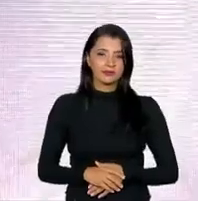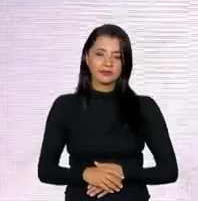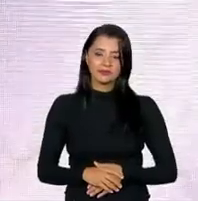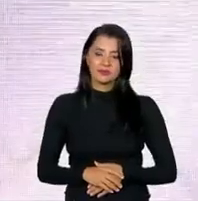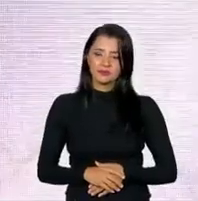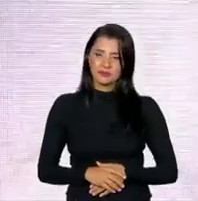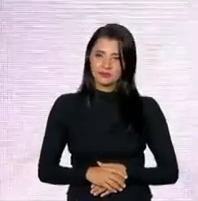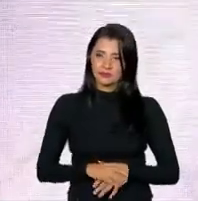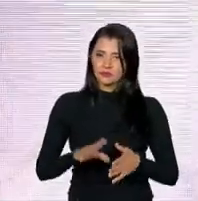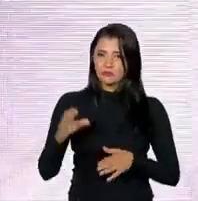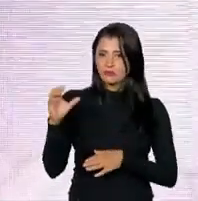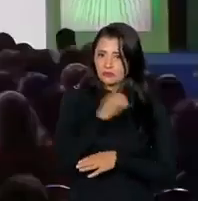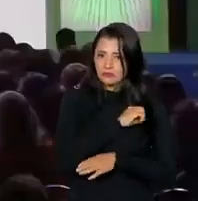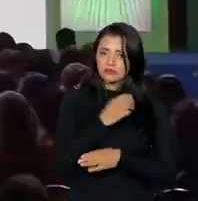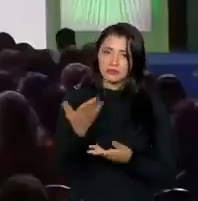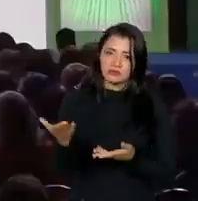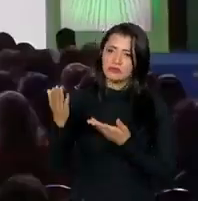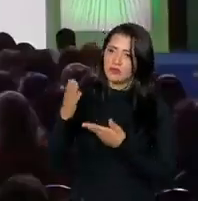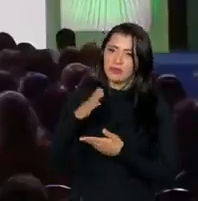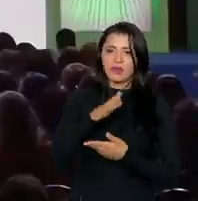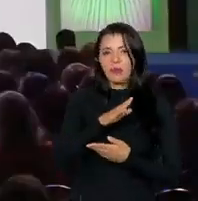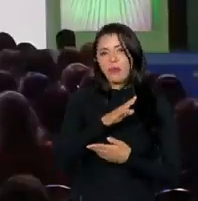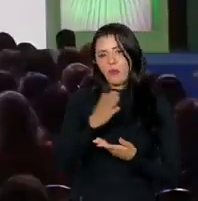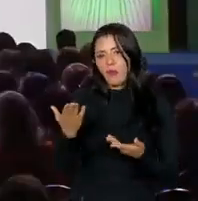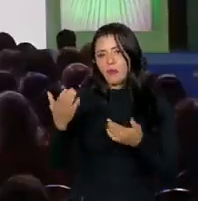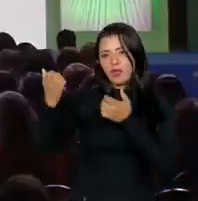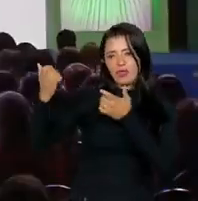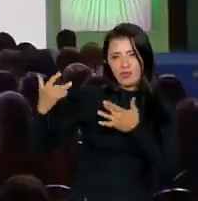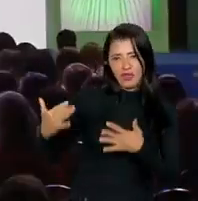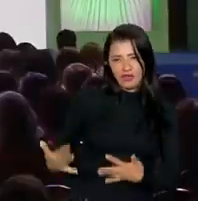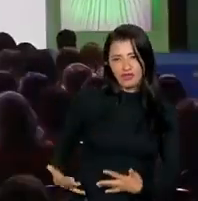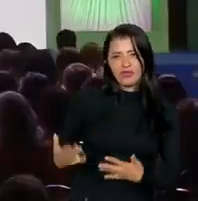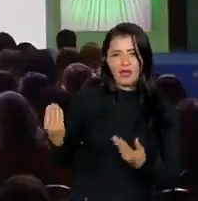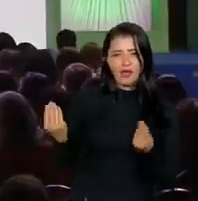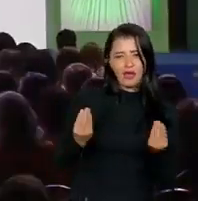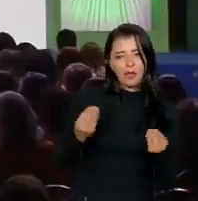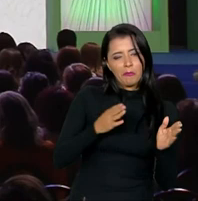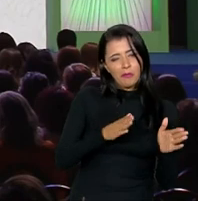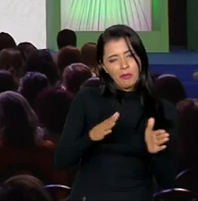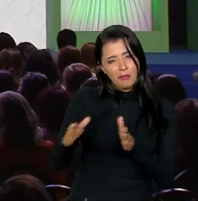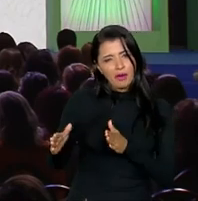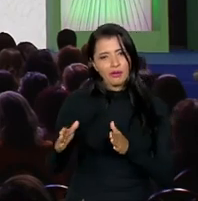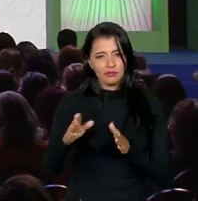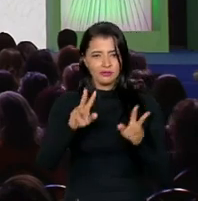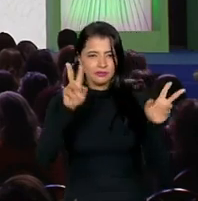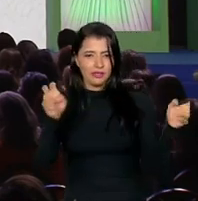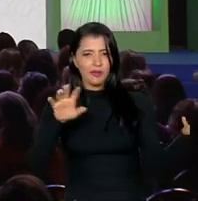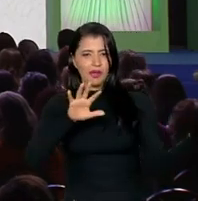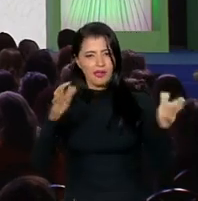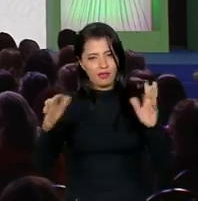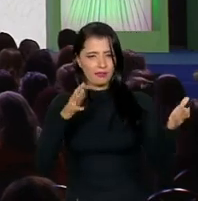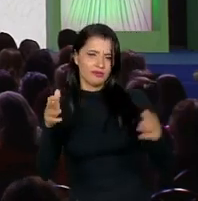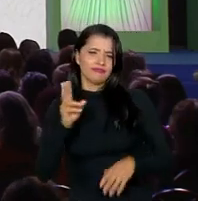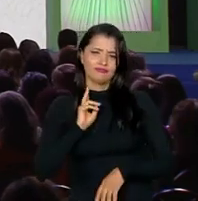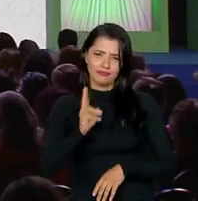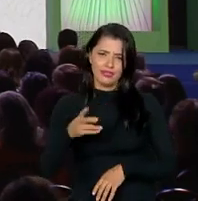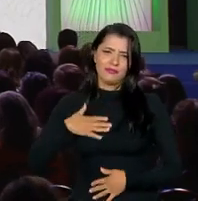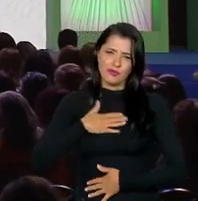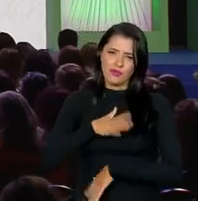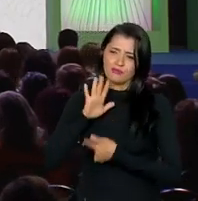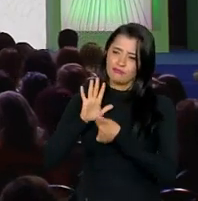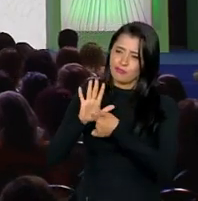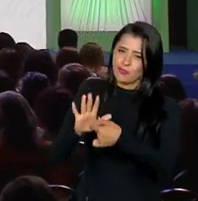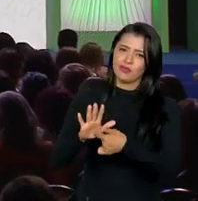Então, rapidamente aqui um beabá da questão climática, né? Porque a gente sempre gosta de apresentar